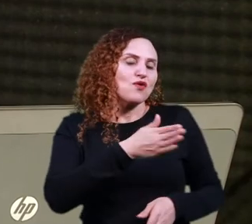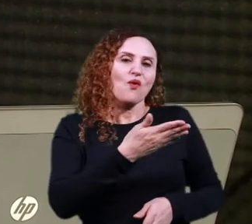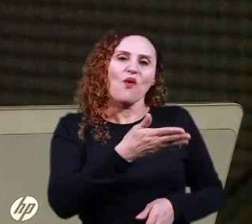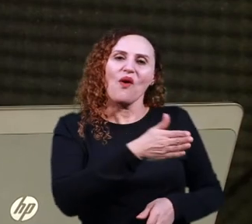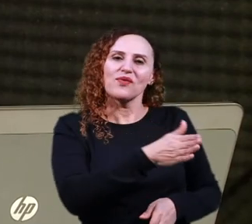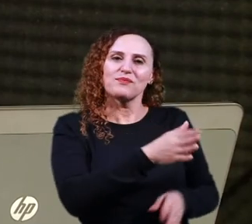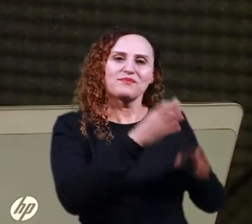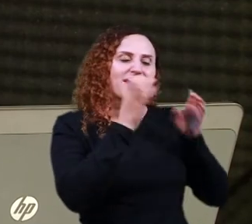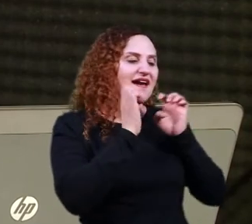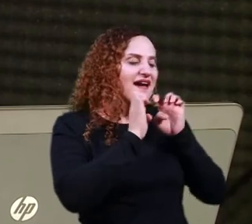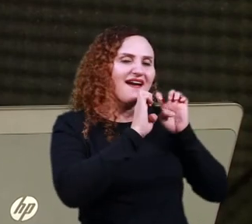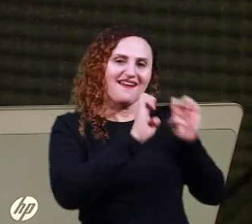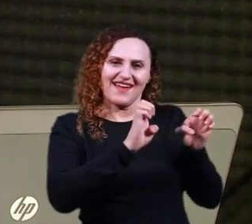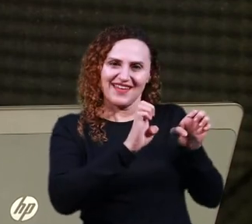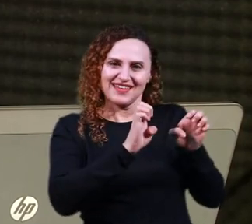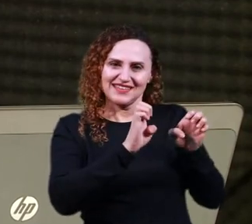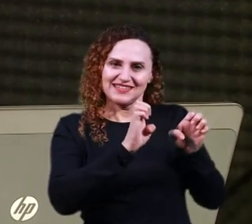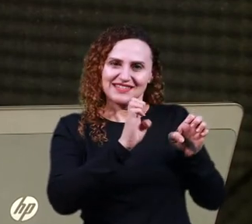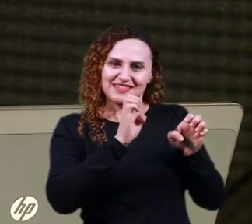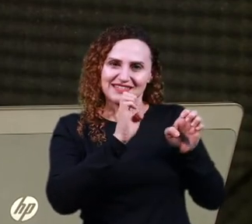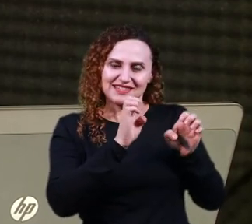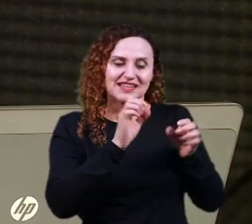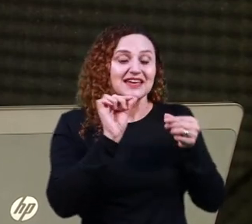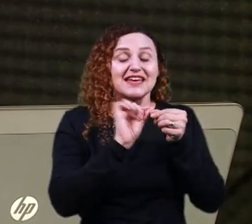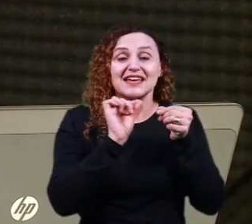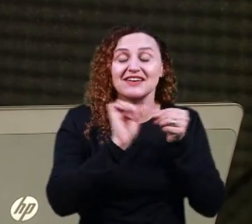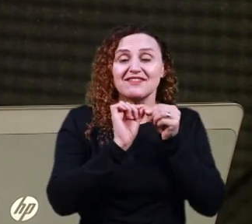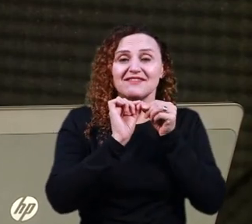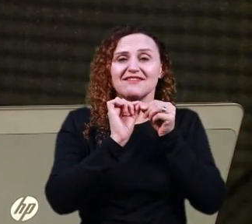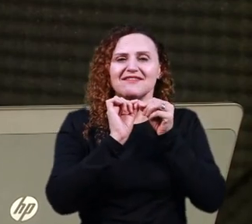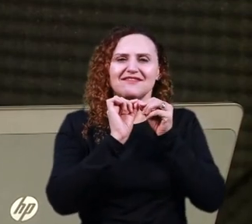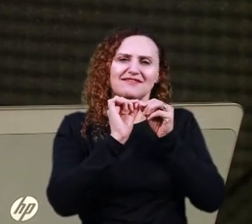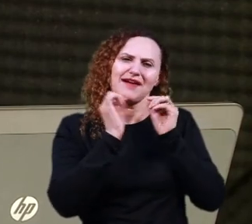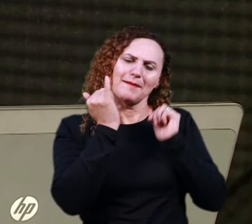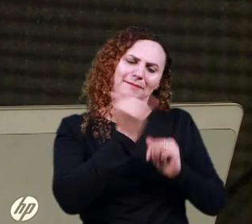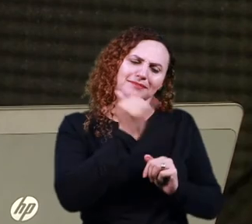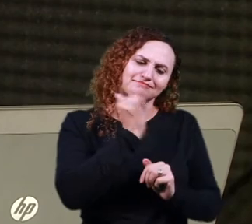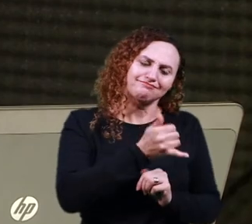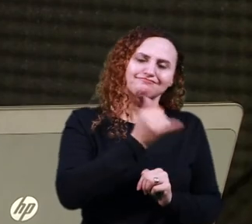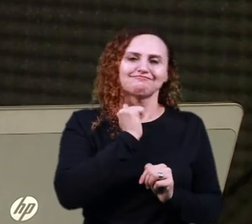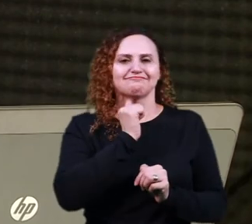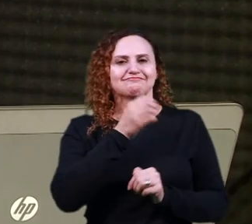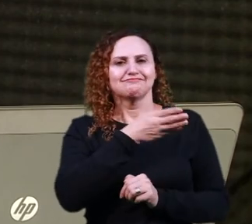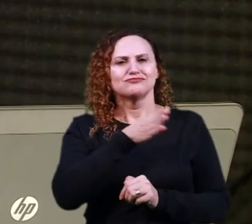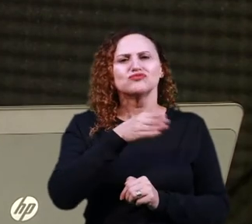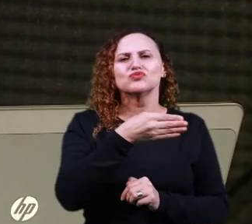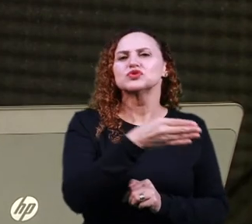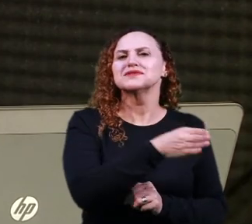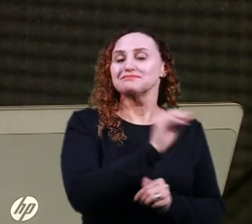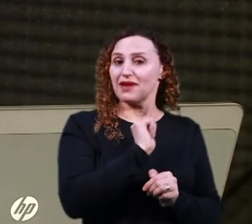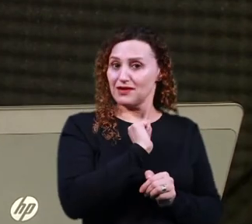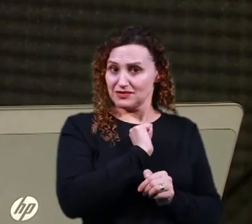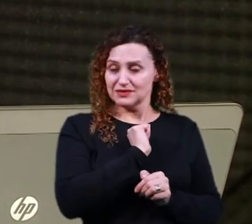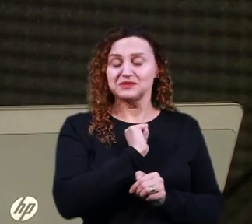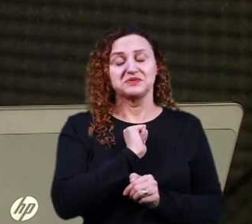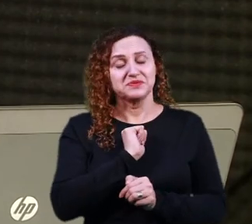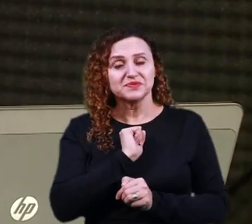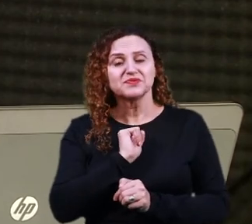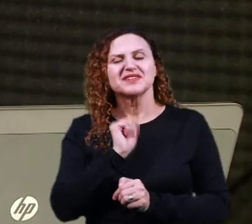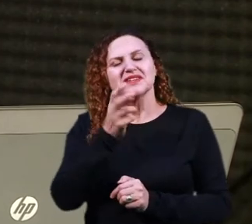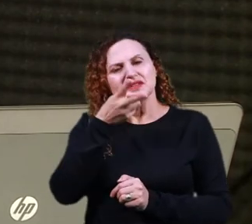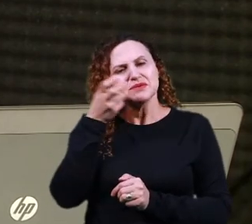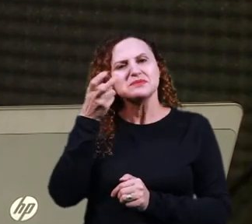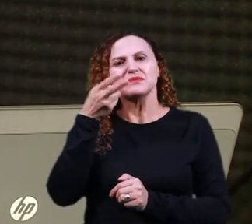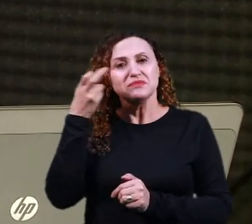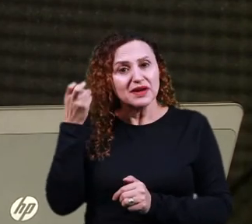e vai então fazer essa pregação para os peixes o que nós vemos